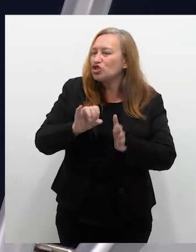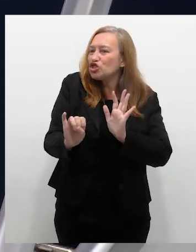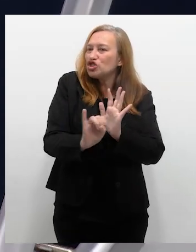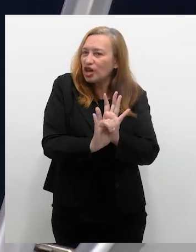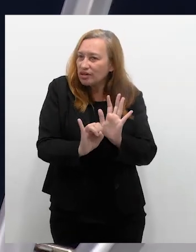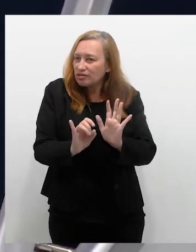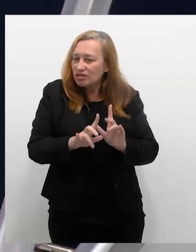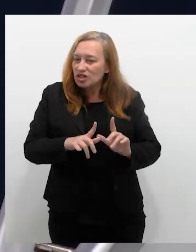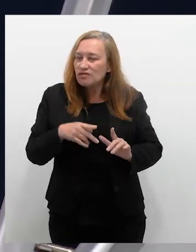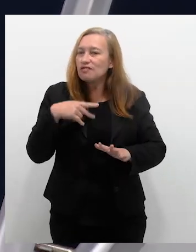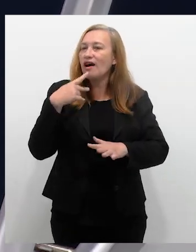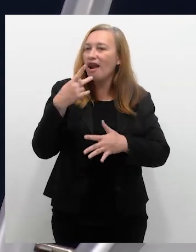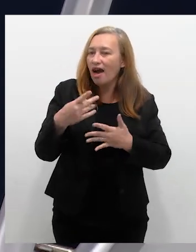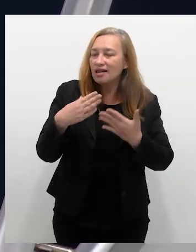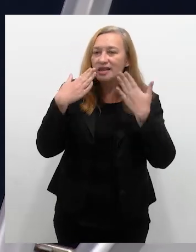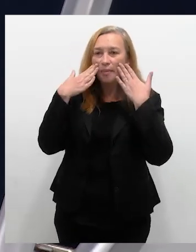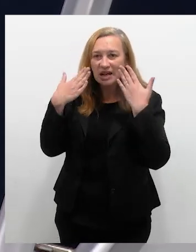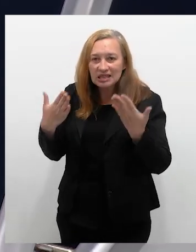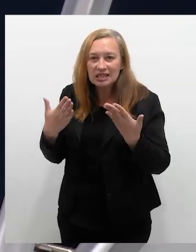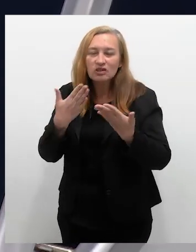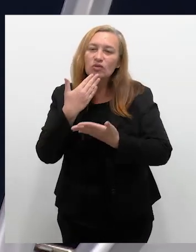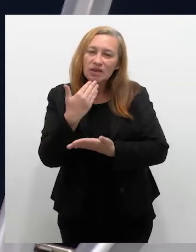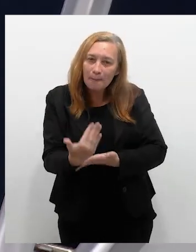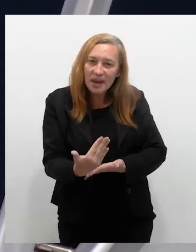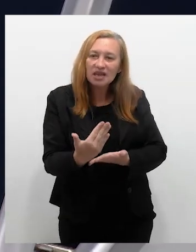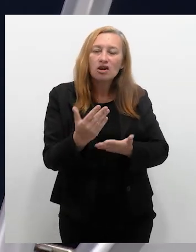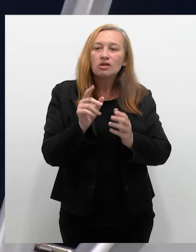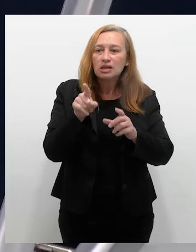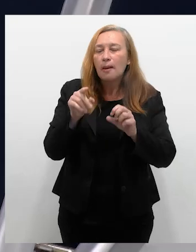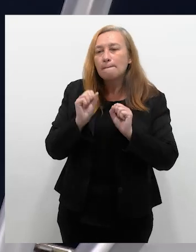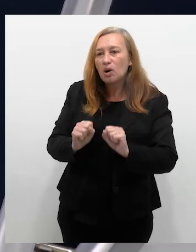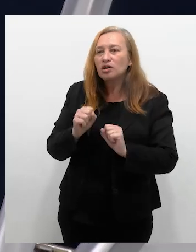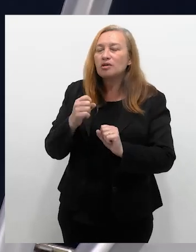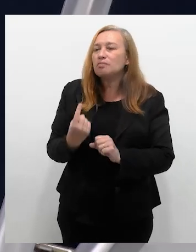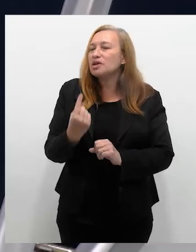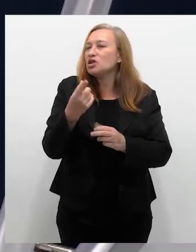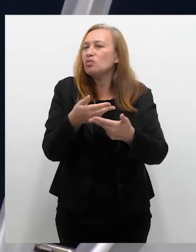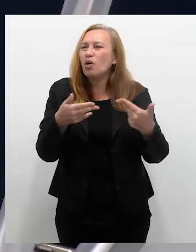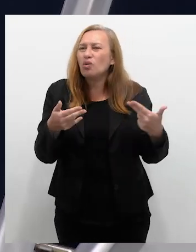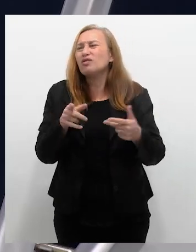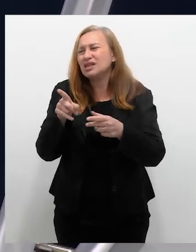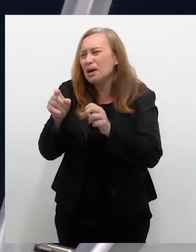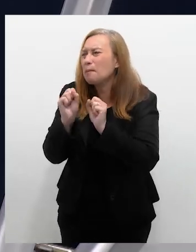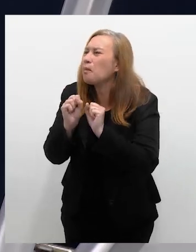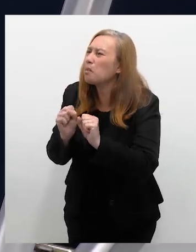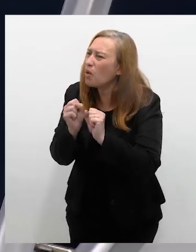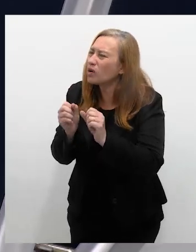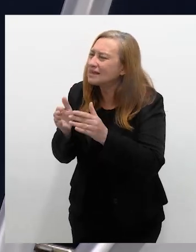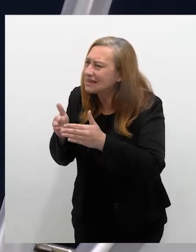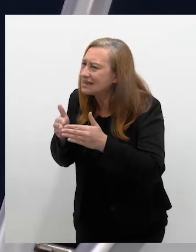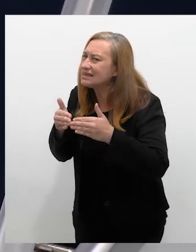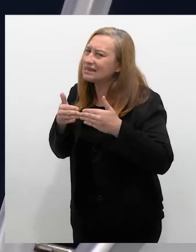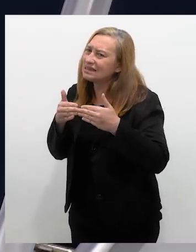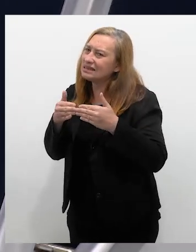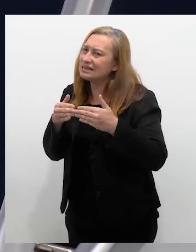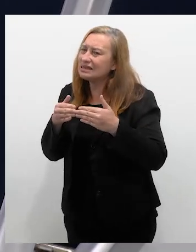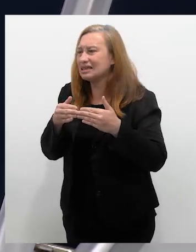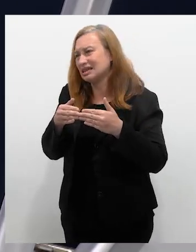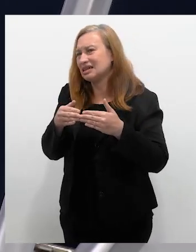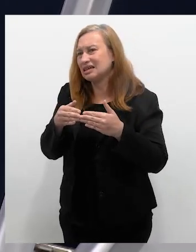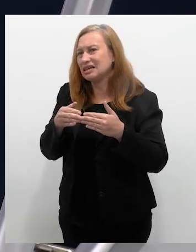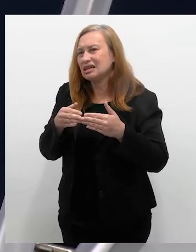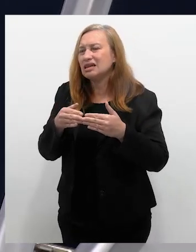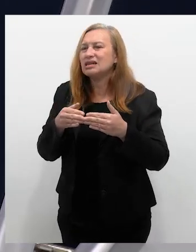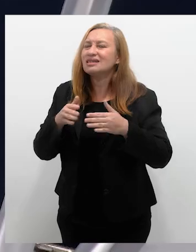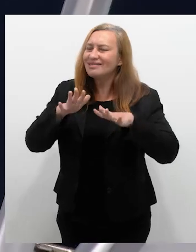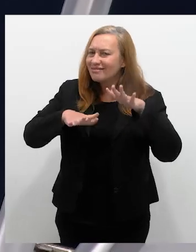você chega. Né? Como você se apresenta, como você pede. Você pode pedir uma coisa, você pode dar uma licencinha, sair dali.